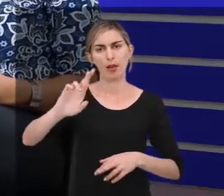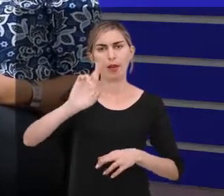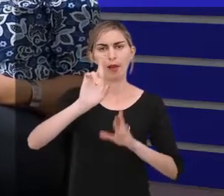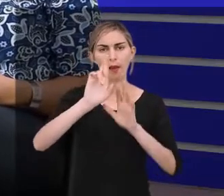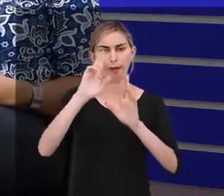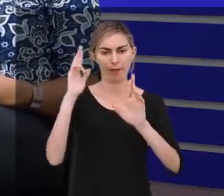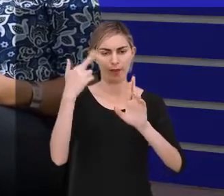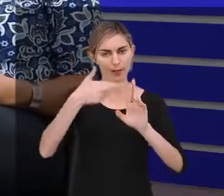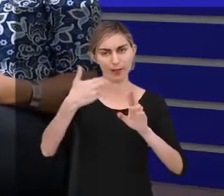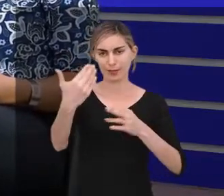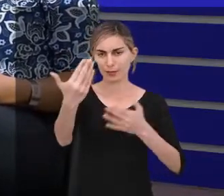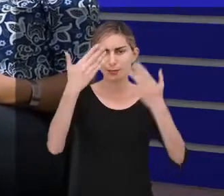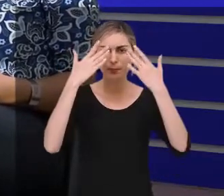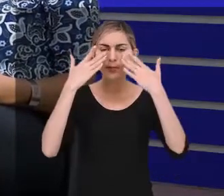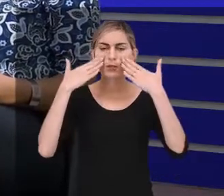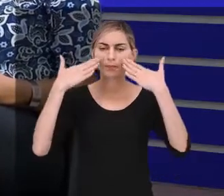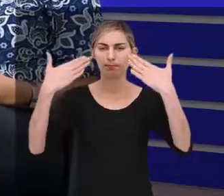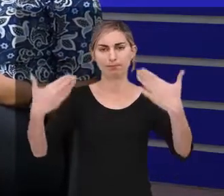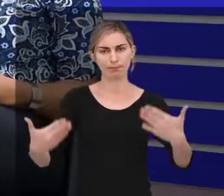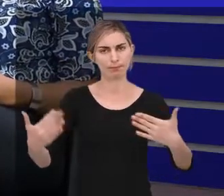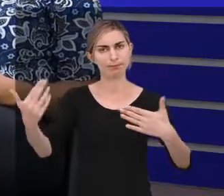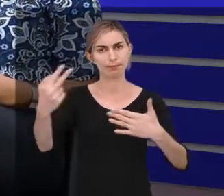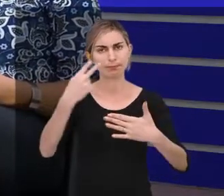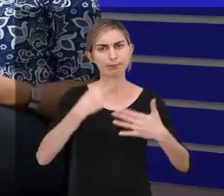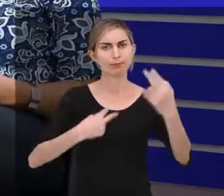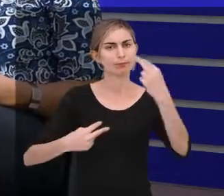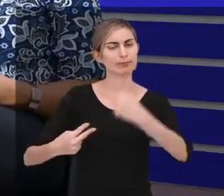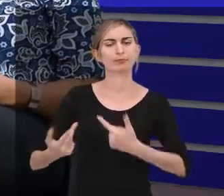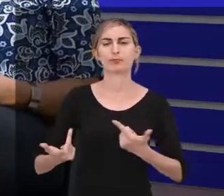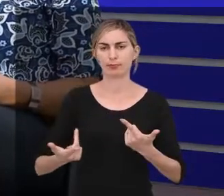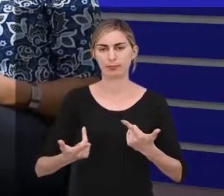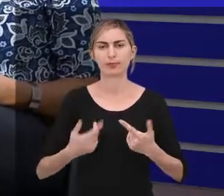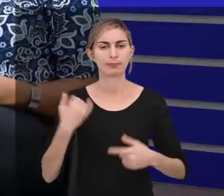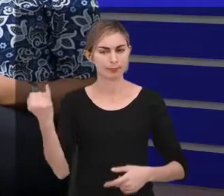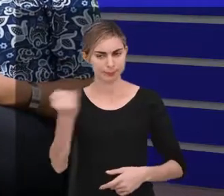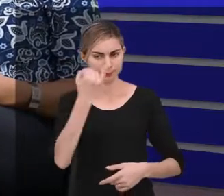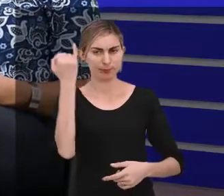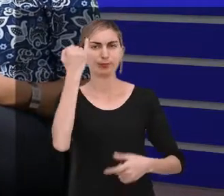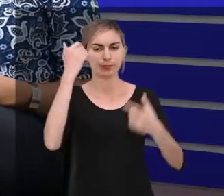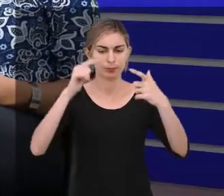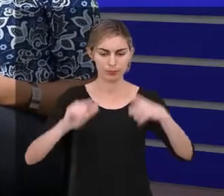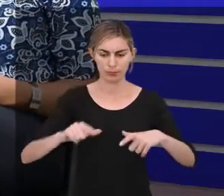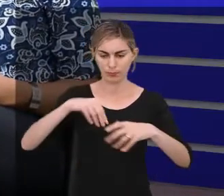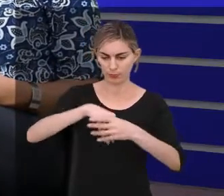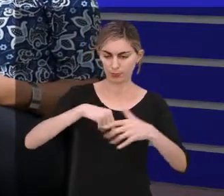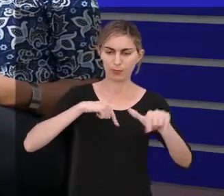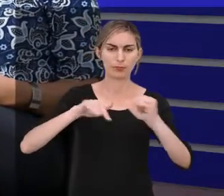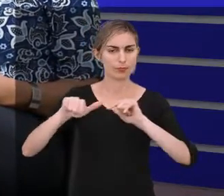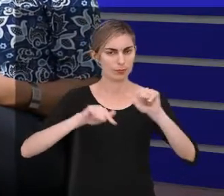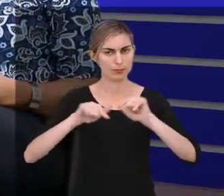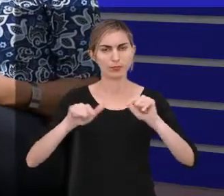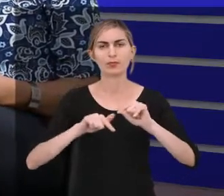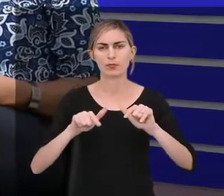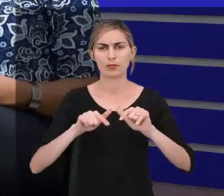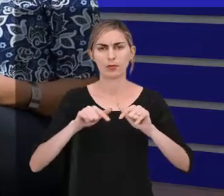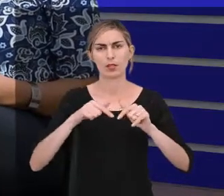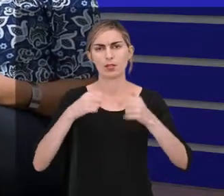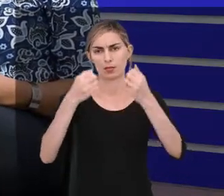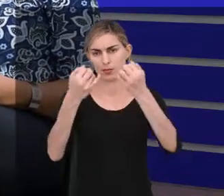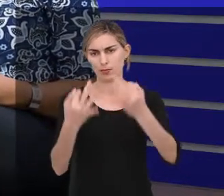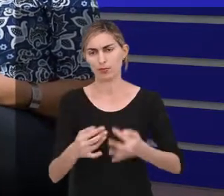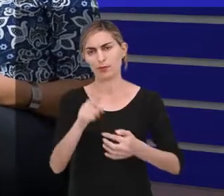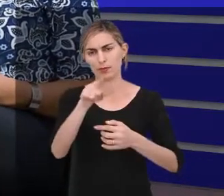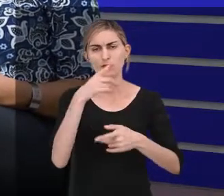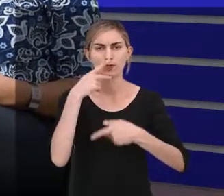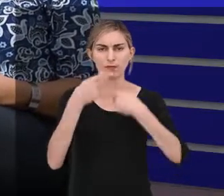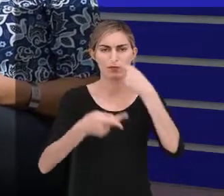né? Perfeito. E ter mais valor no mercado. Exatamente. É importante no ambiente de trabalho a gente fazer essa distinção que você acabou